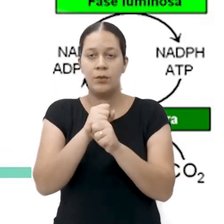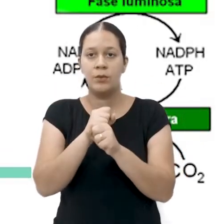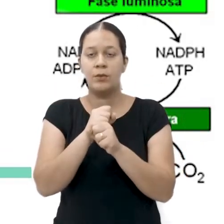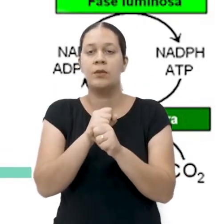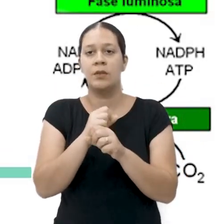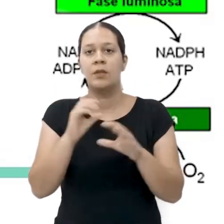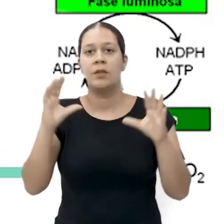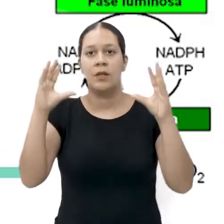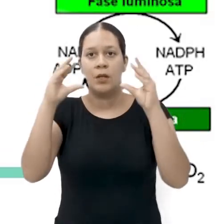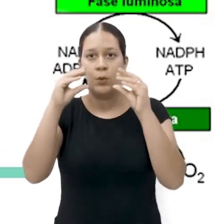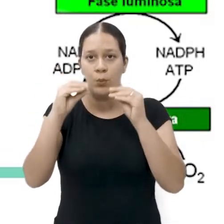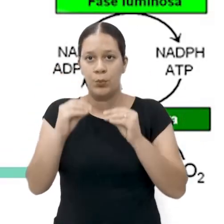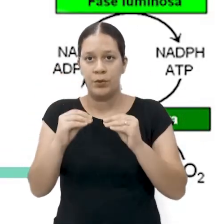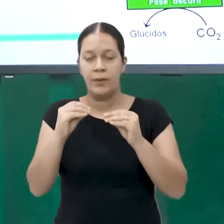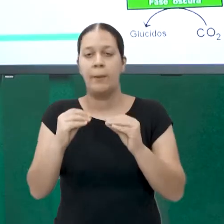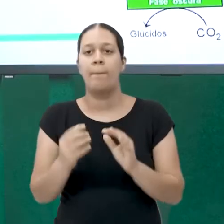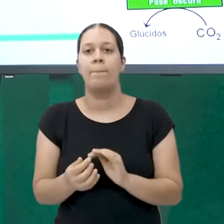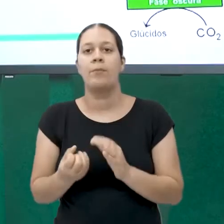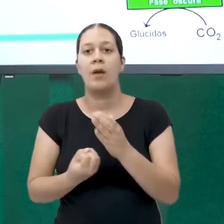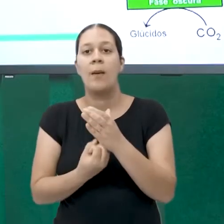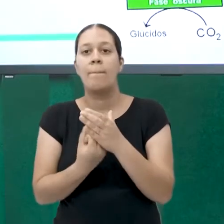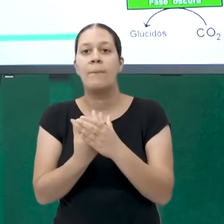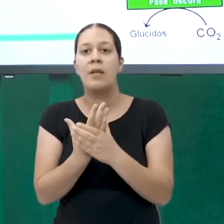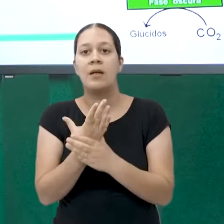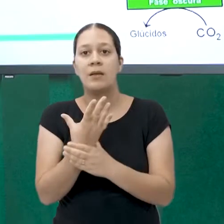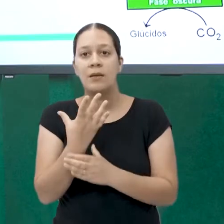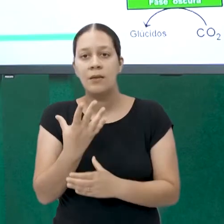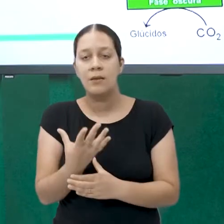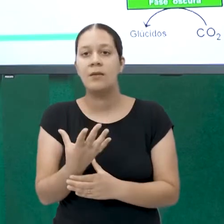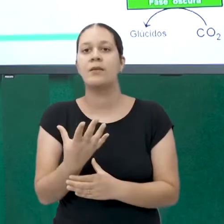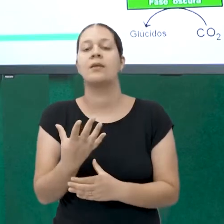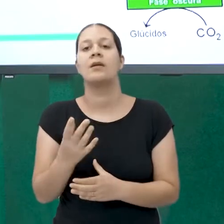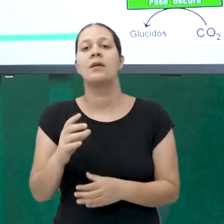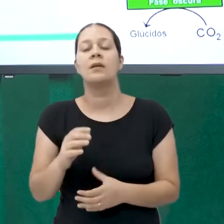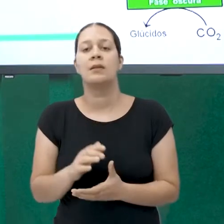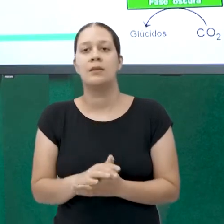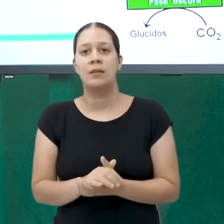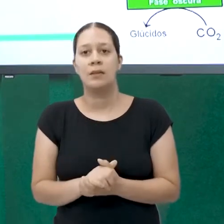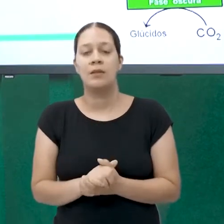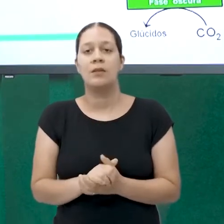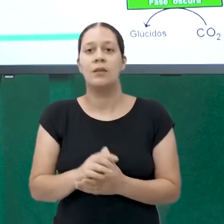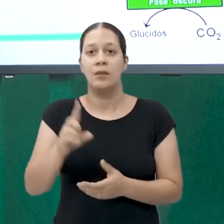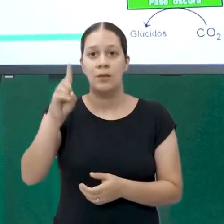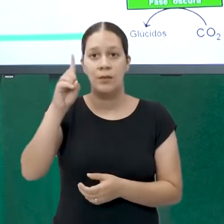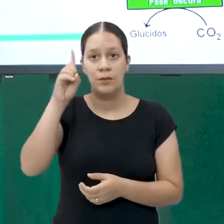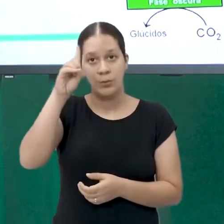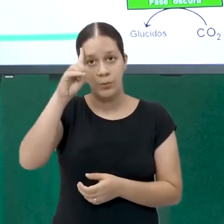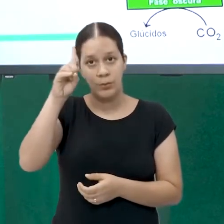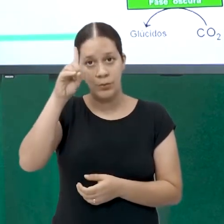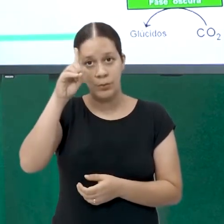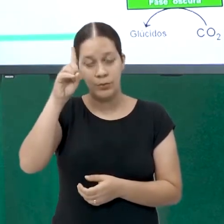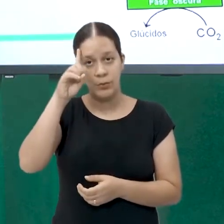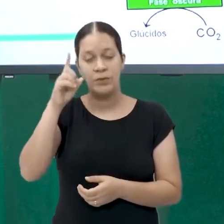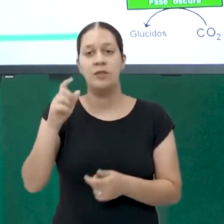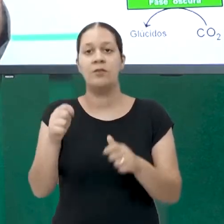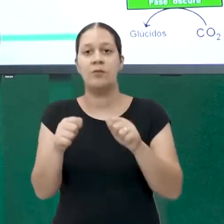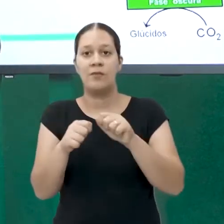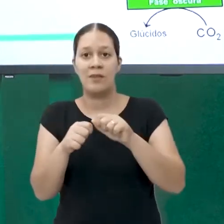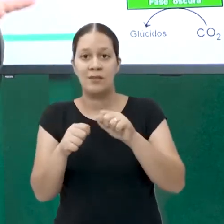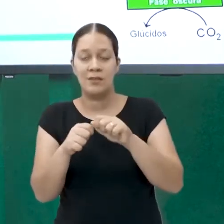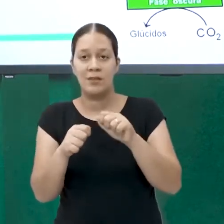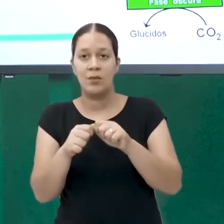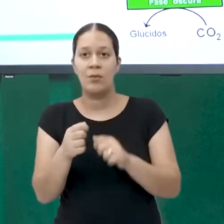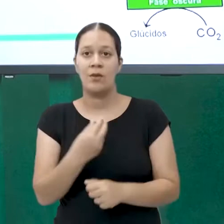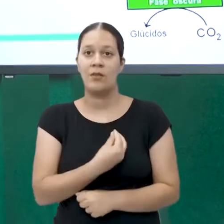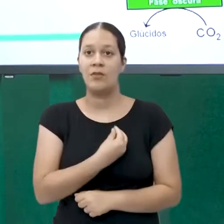noite. Ou você achou, pelo amor de Deus, que a planta dormia também, né, cara? Não. A planta tá lá o tempo todo, produzindo